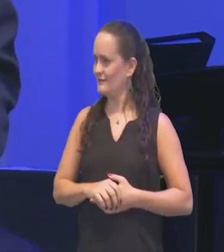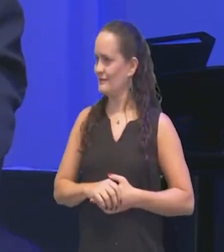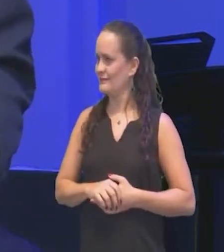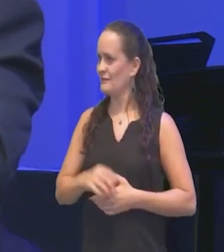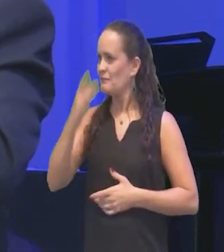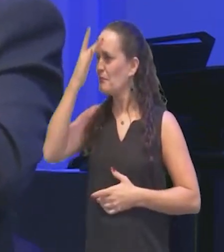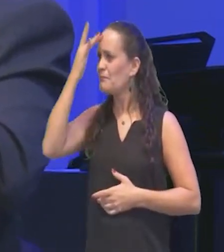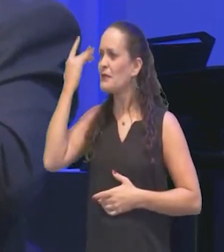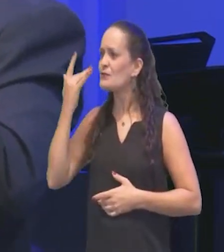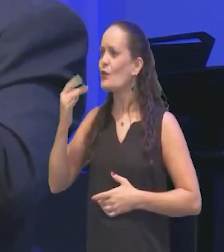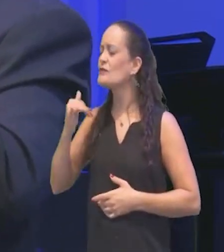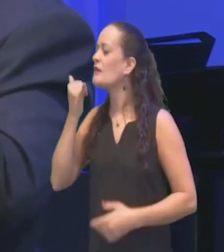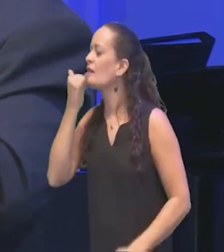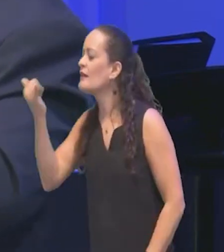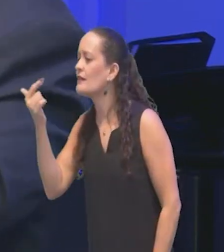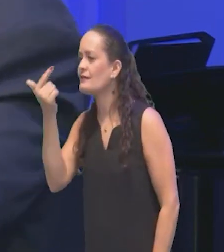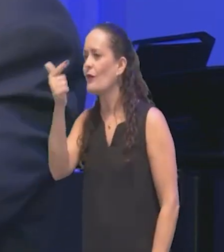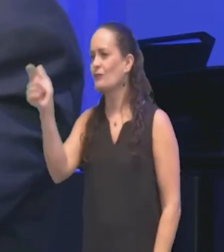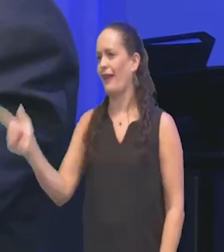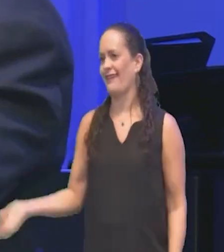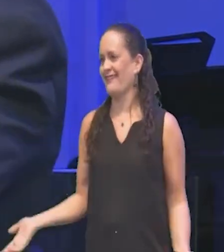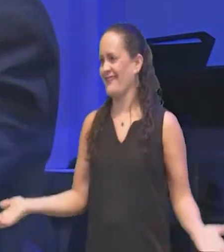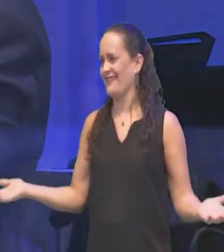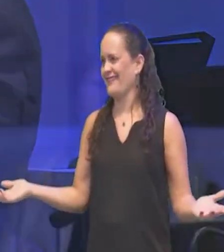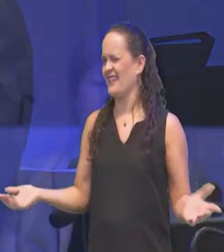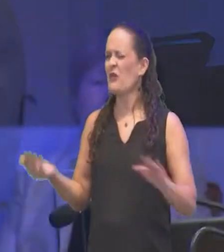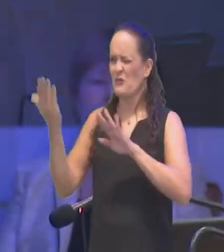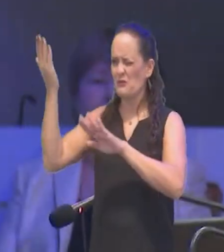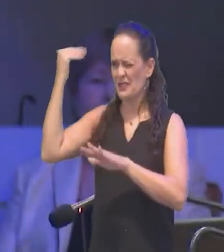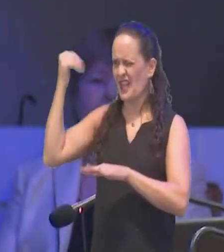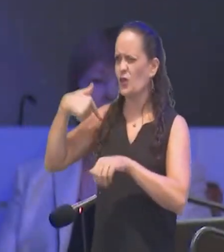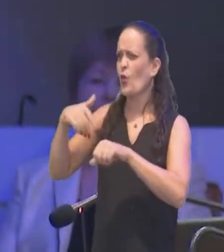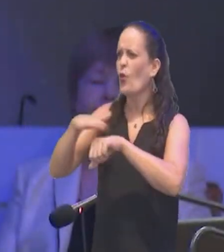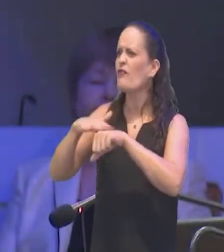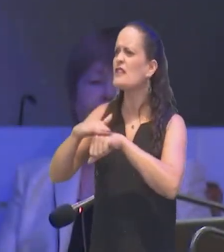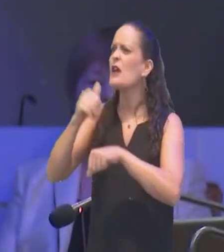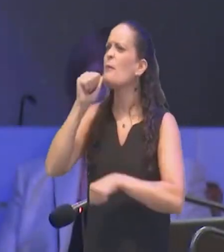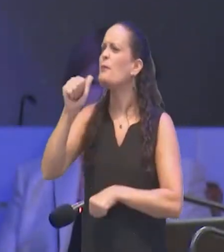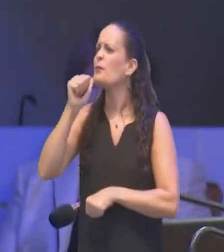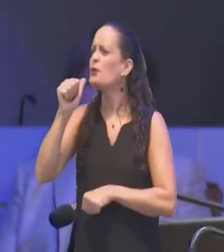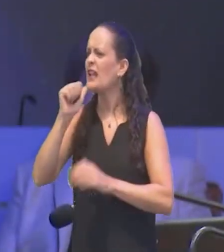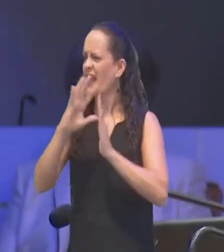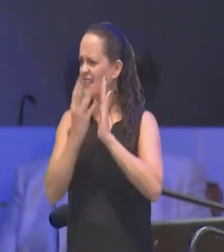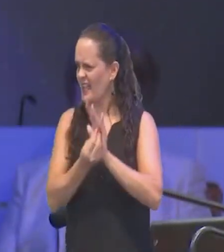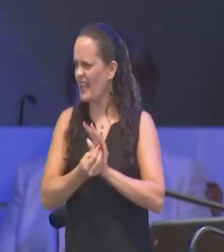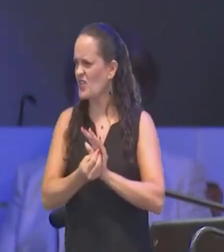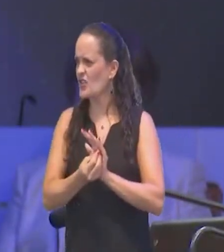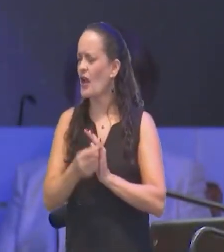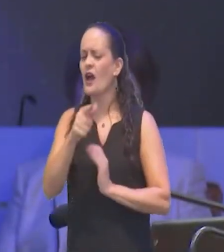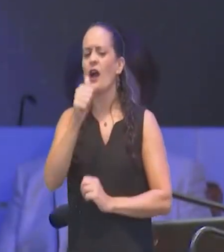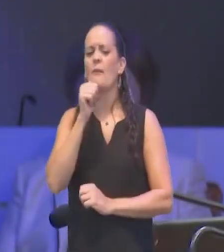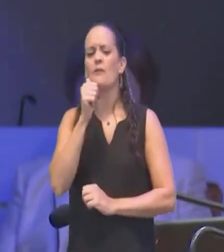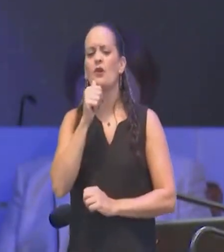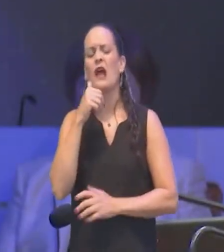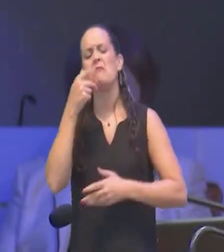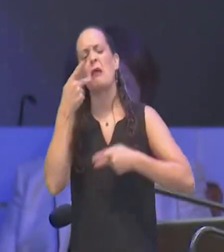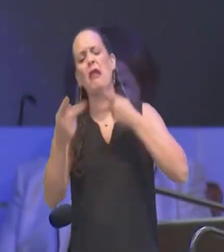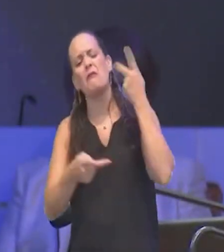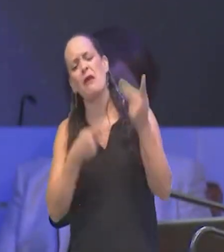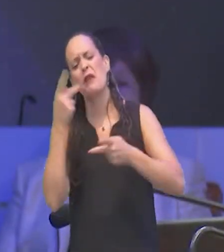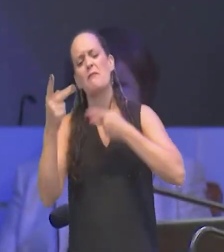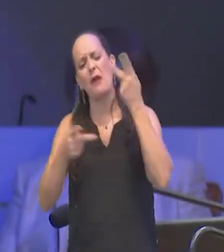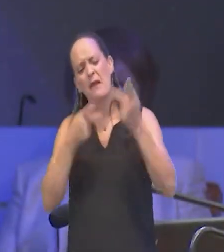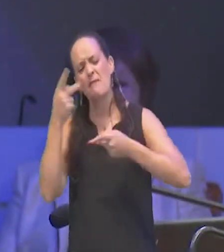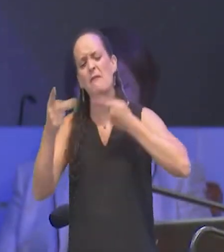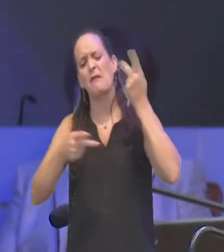conta, como uma senhora que eu conversei numa das igrejas que eu fui pastor. Aquela irmã começou a contar o seu drama, a sua vida, o